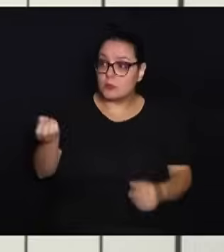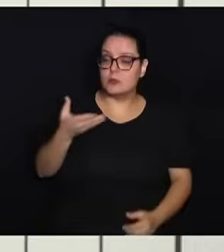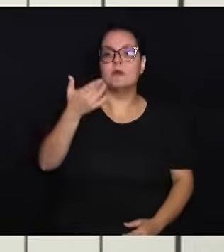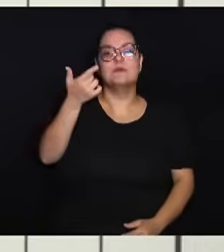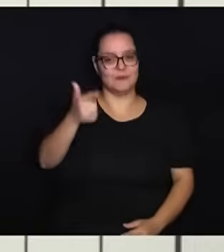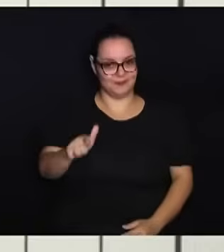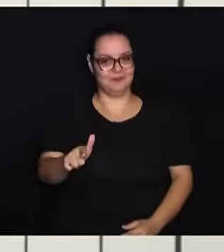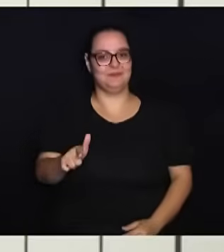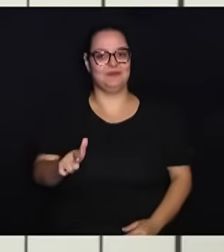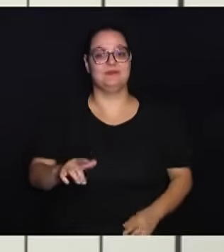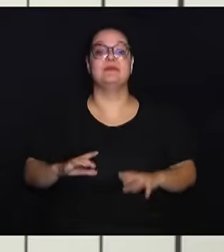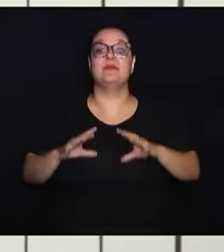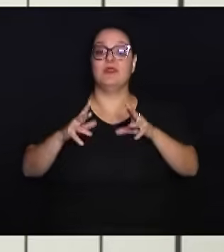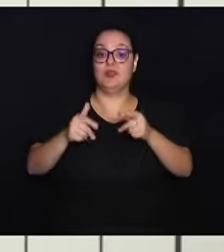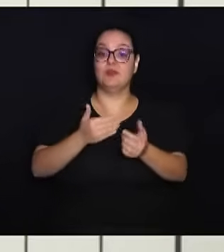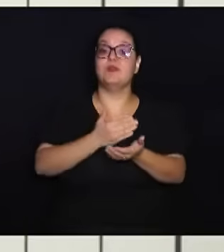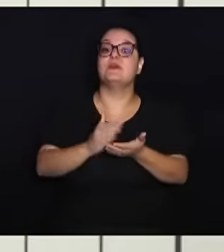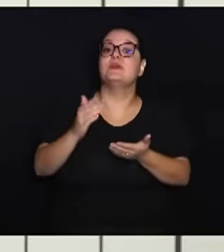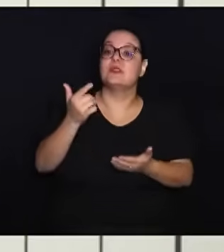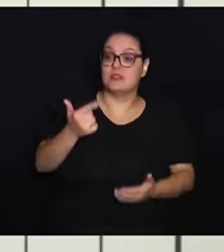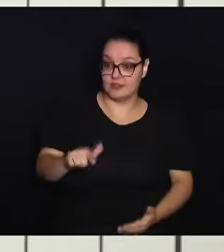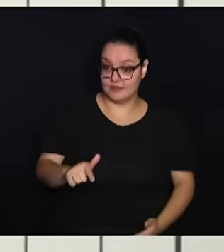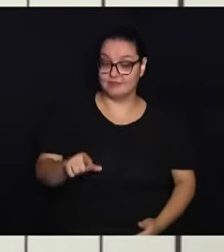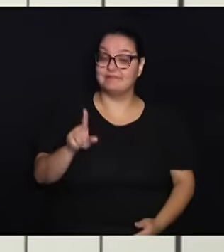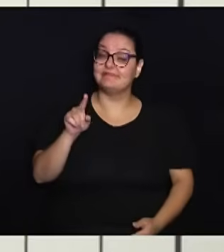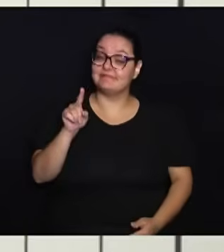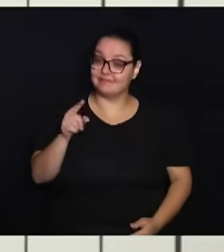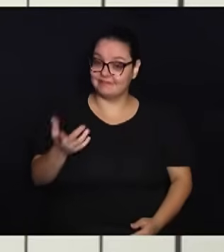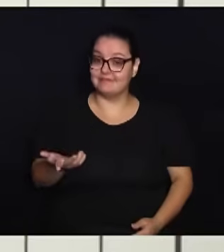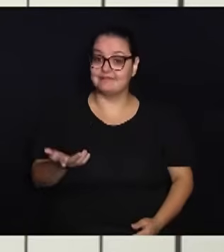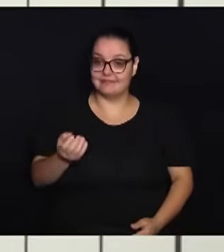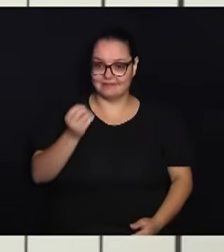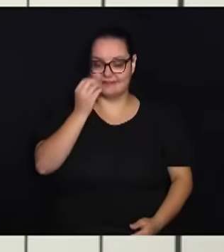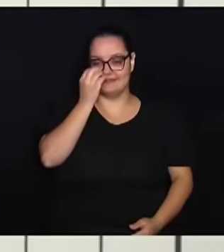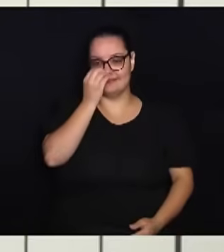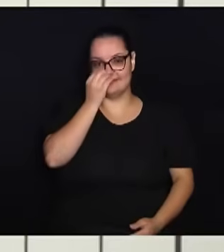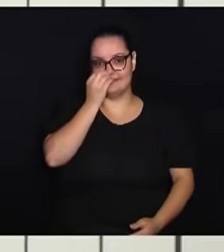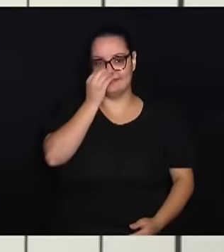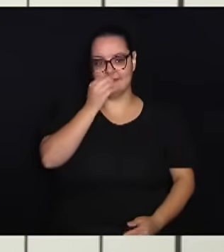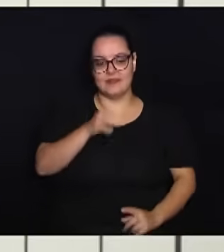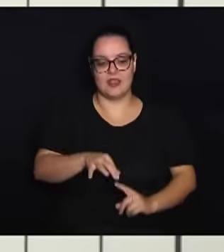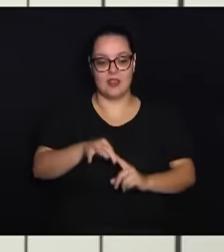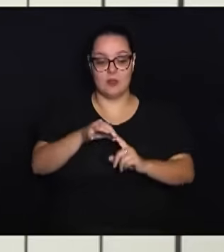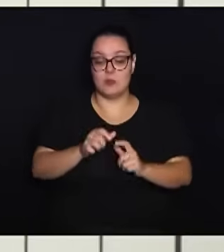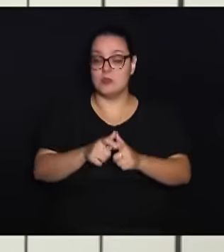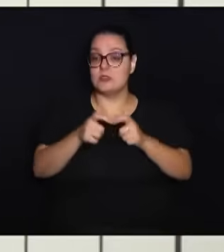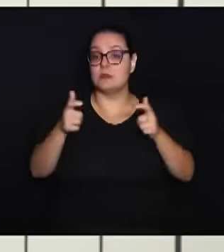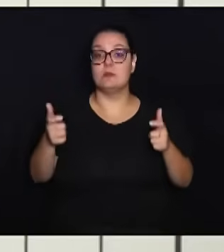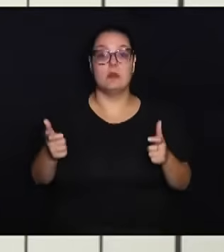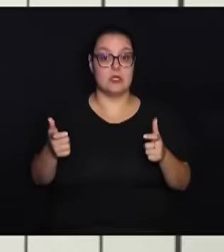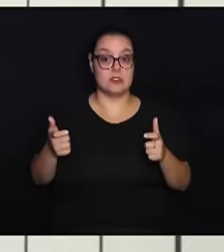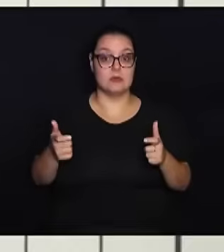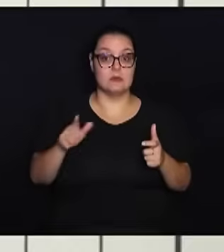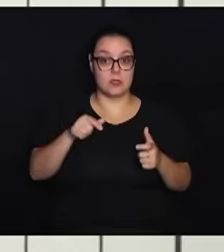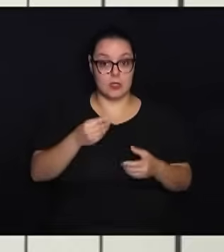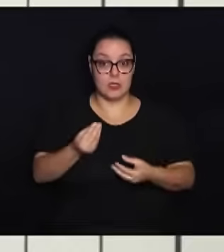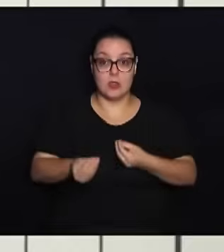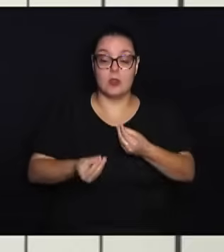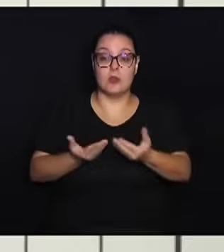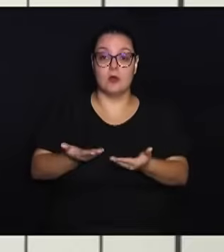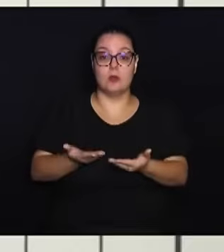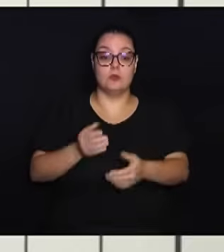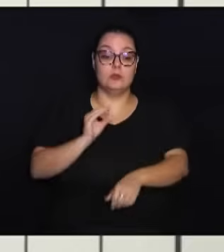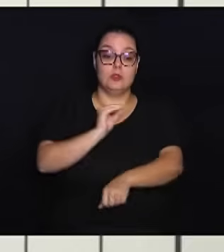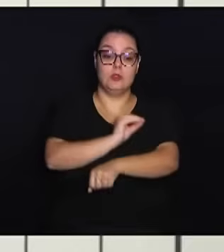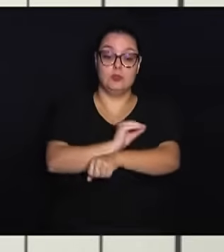então tudo recomeça? Gente, a prioridade máxima é cuidar para que o